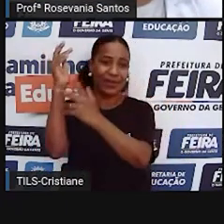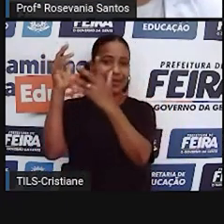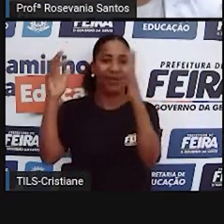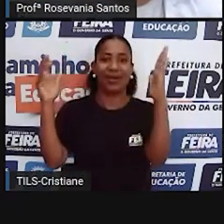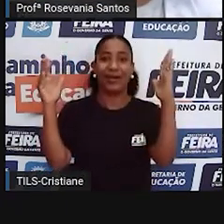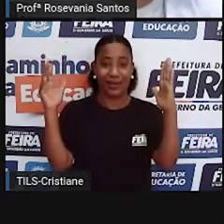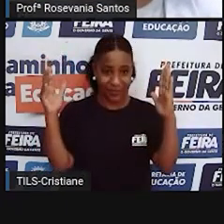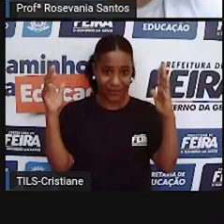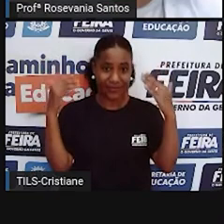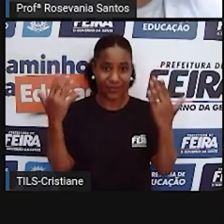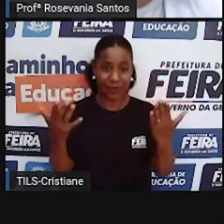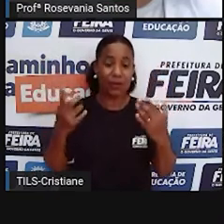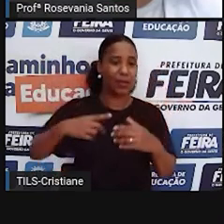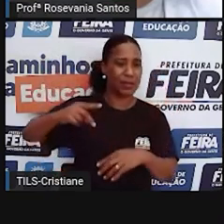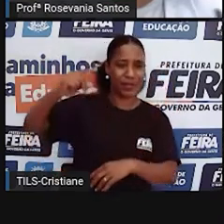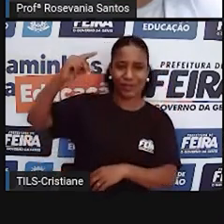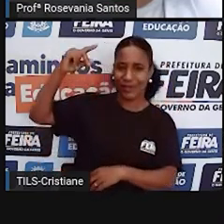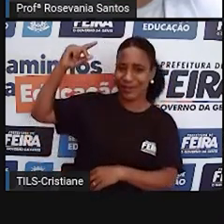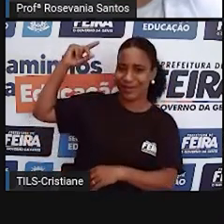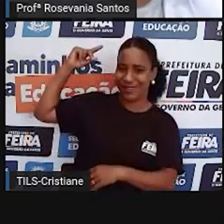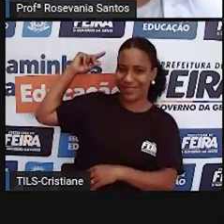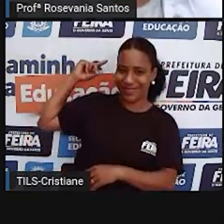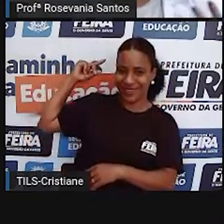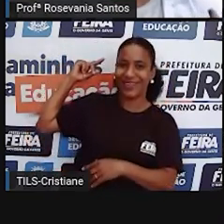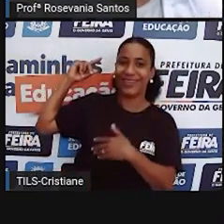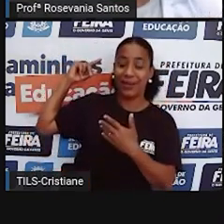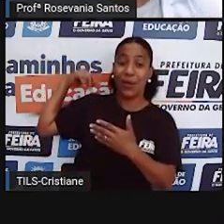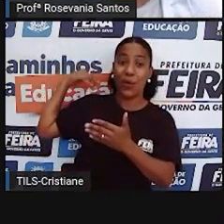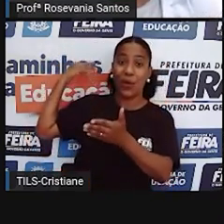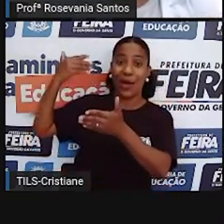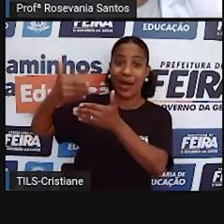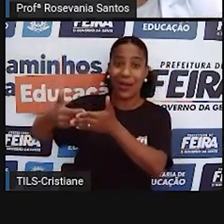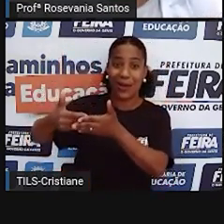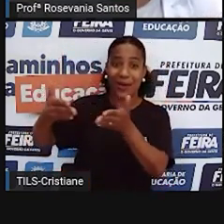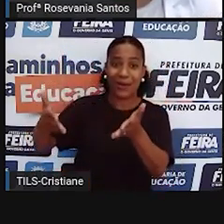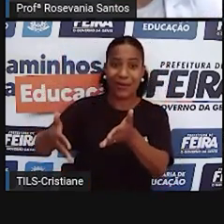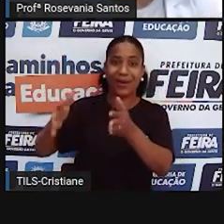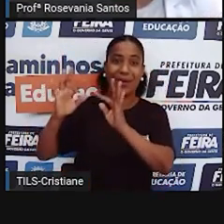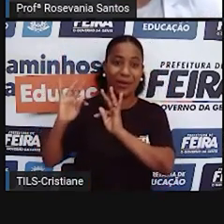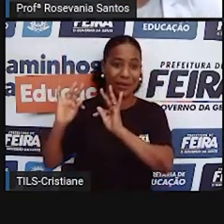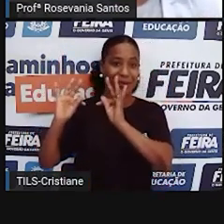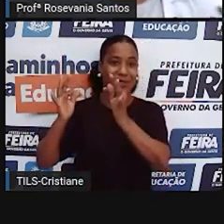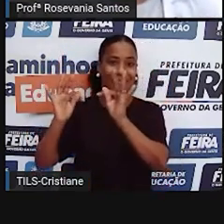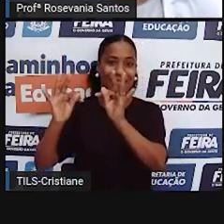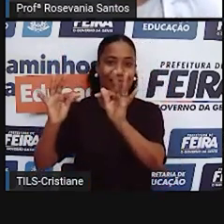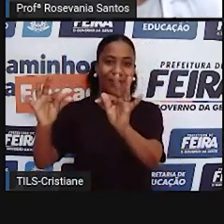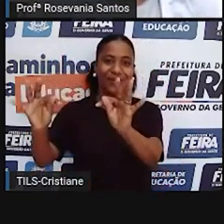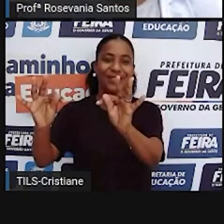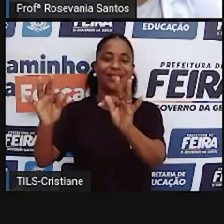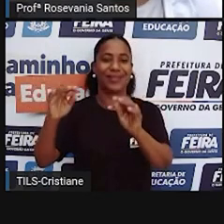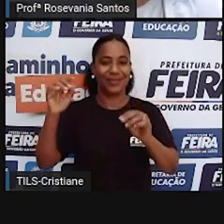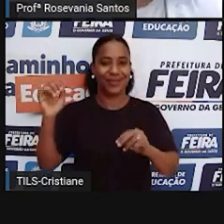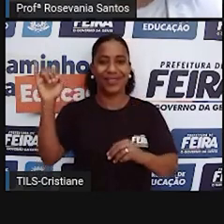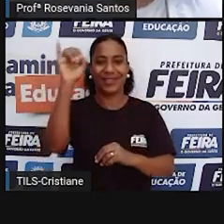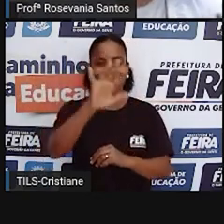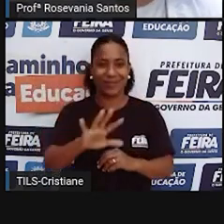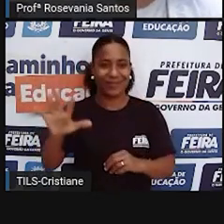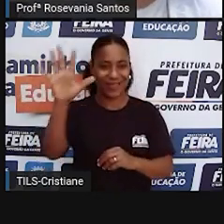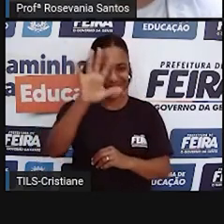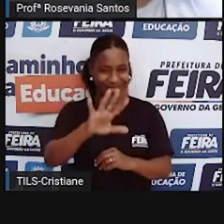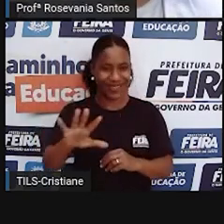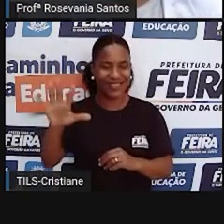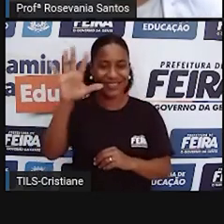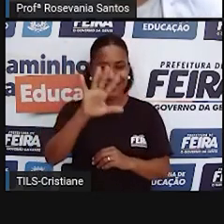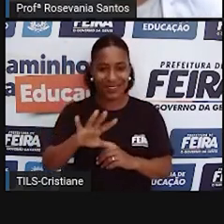né? Agora, é claro, elas melhoraram por conta de todo esse avanço tecnológico que a gente tem das imagens de satélites,